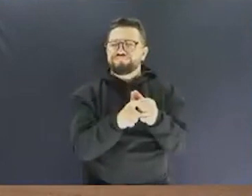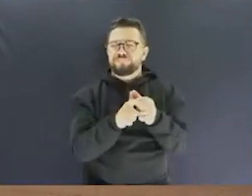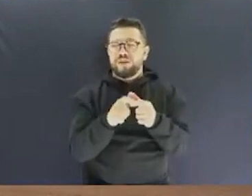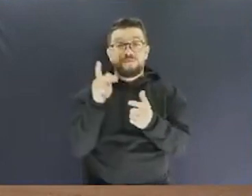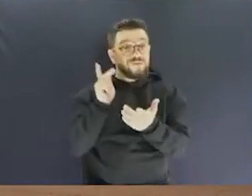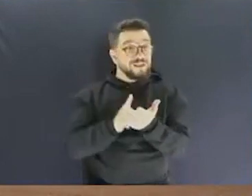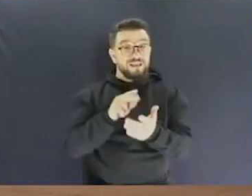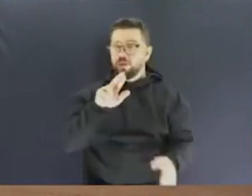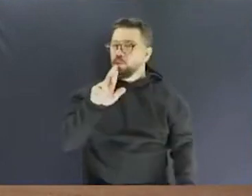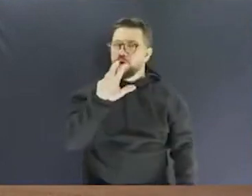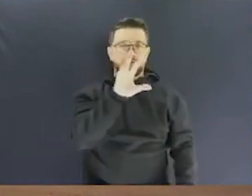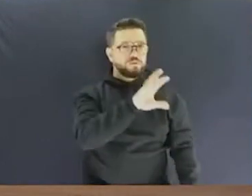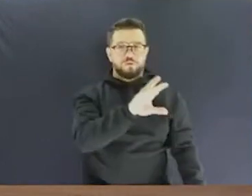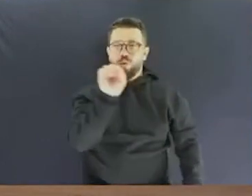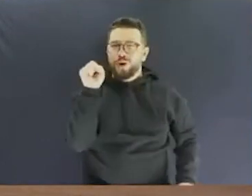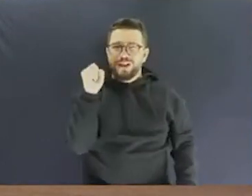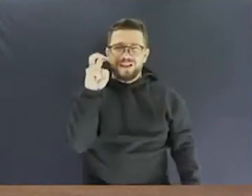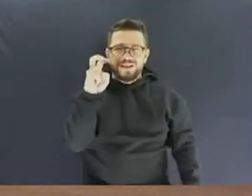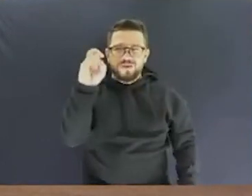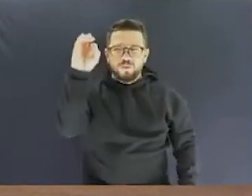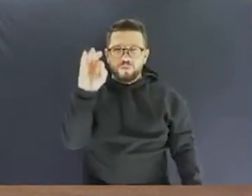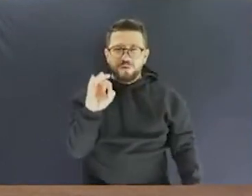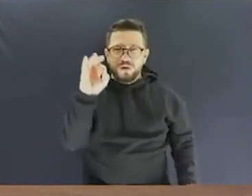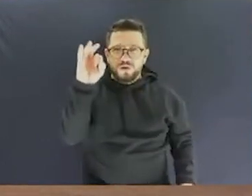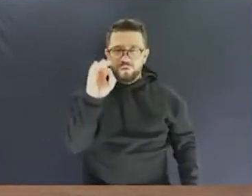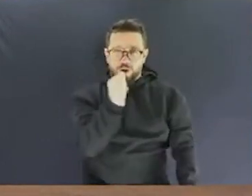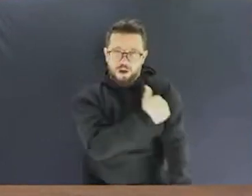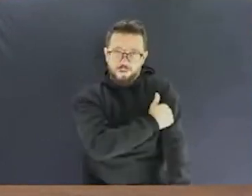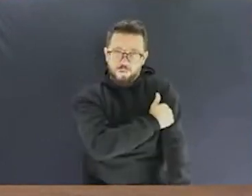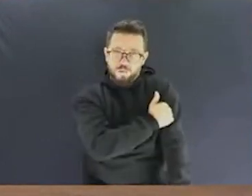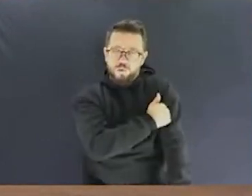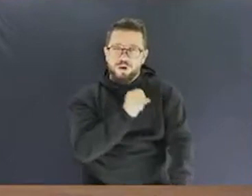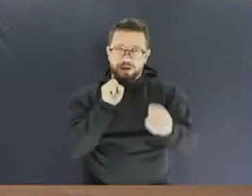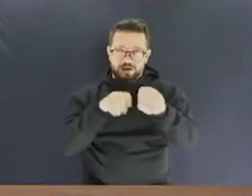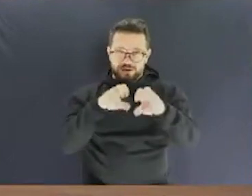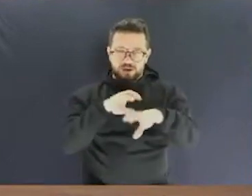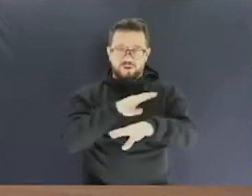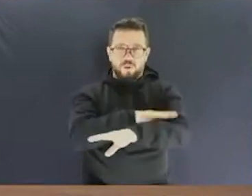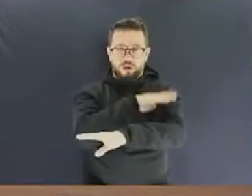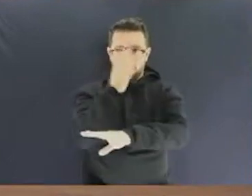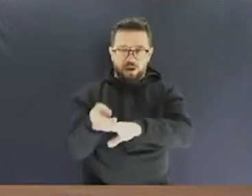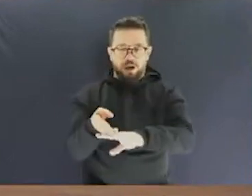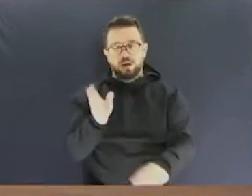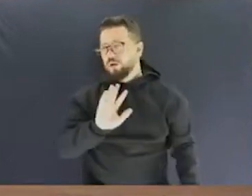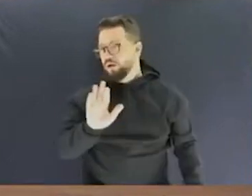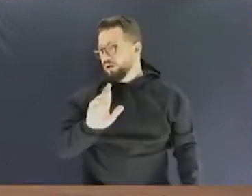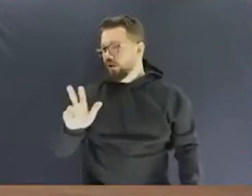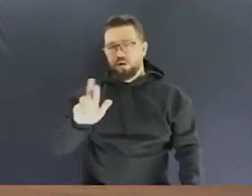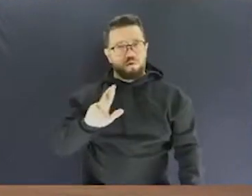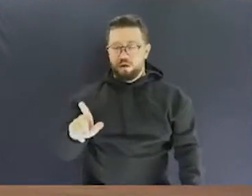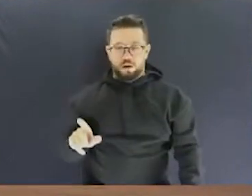tenho 85% dos estudantes da rede em ensino integral. Então, como eu disse, já levantamos anteriormente, mas eu reforço